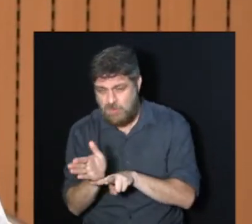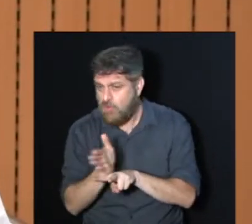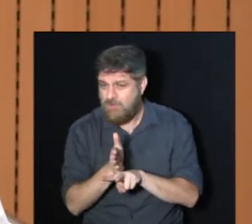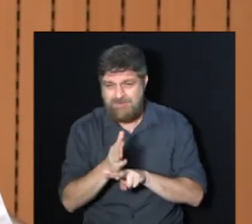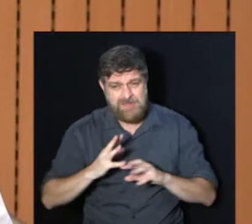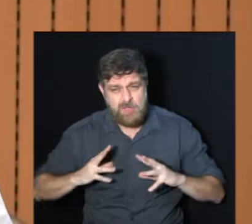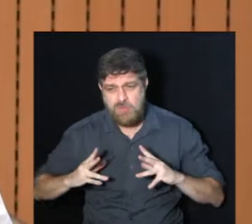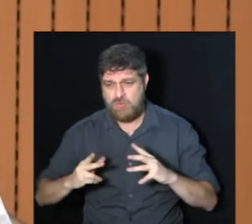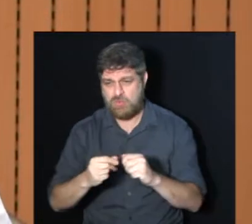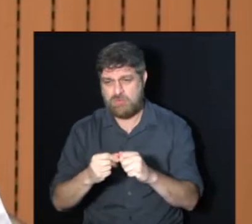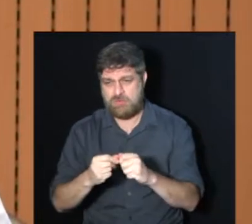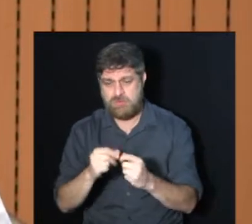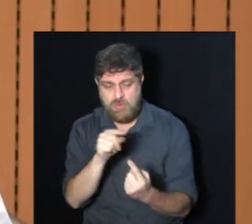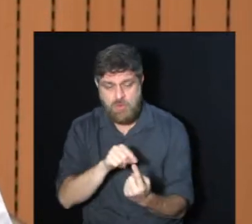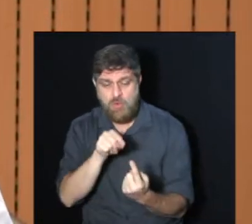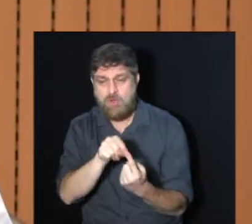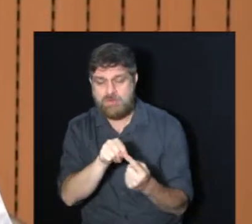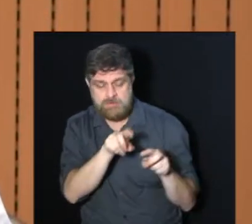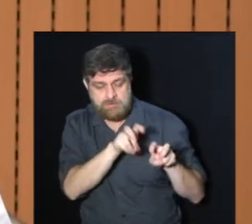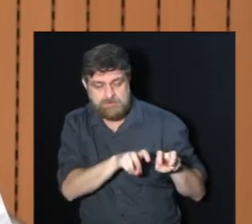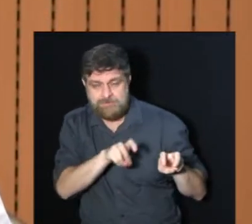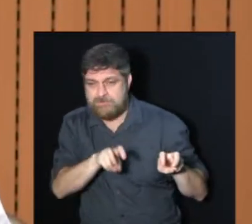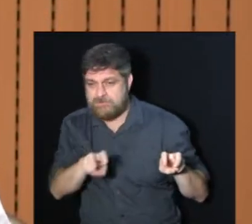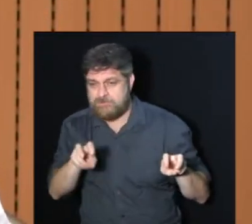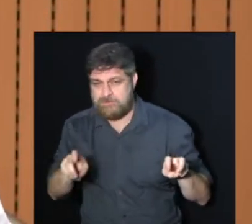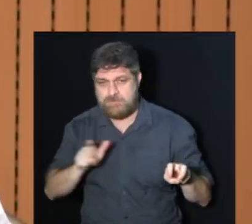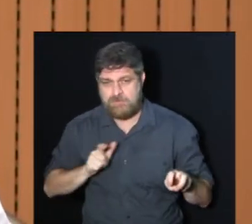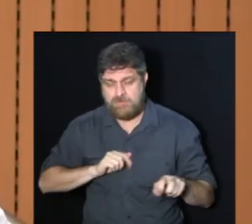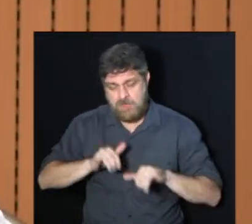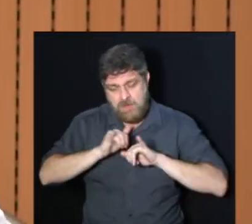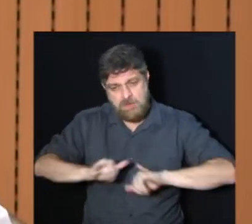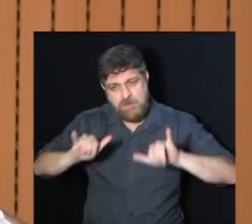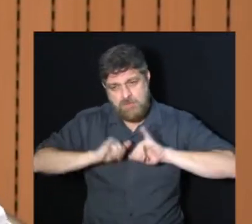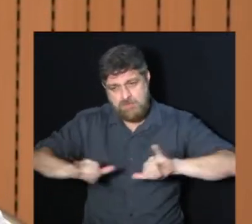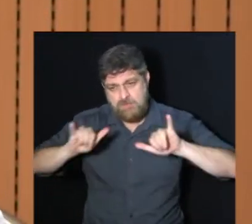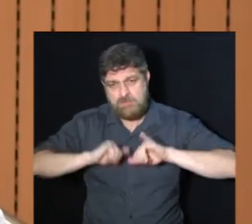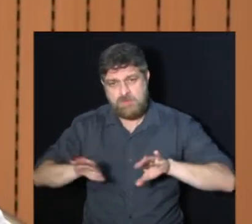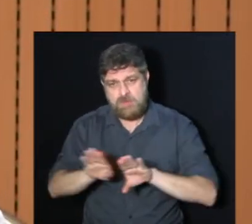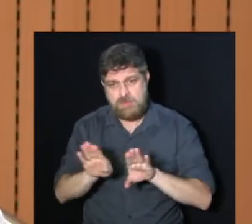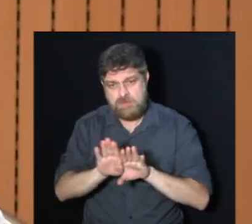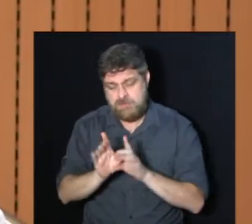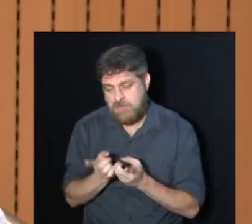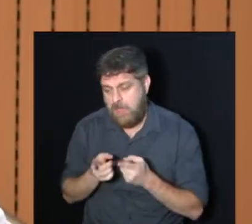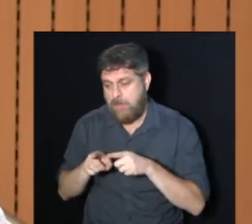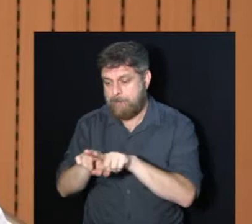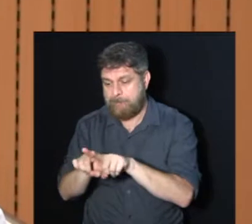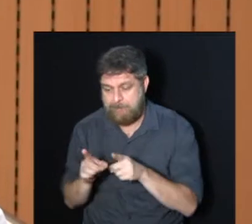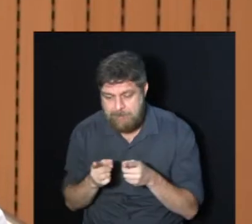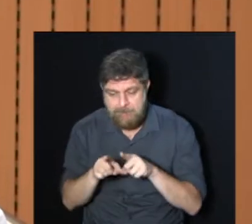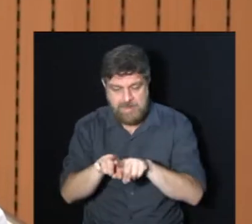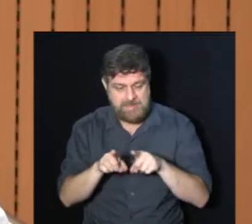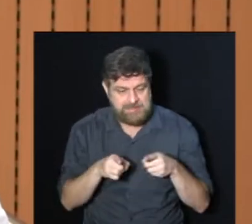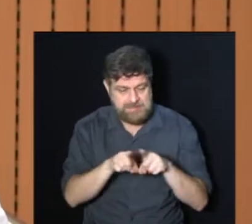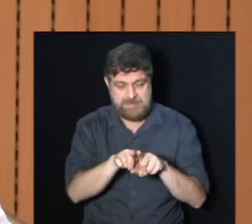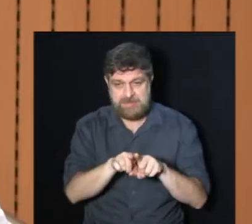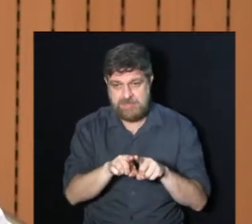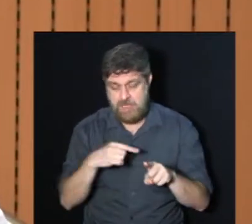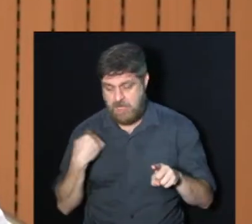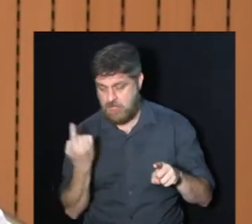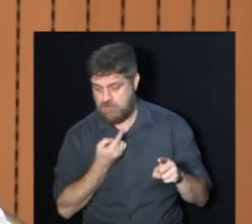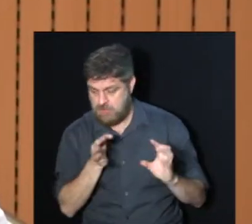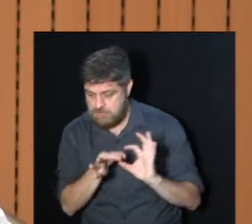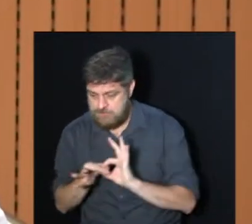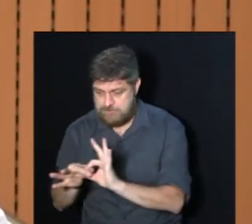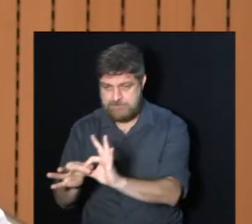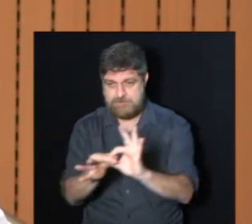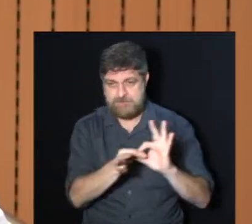Nosso objetivo com essa mesa é esclarecer, difundir e firmar parcerias para que juntas e juntos possamos lutar